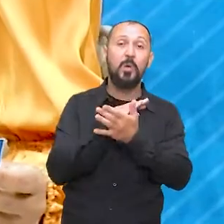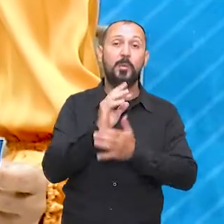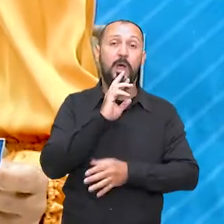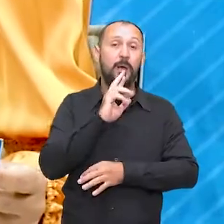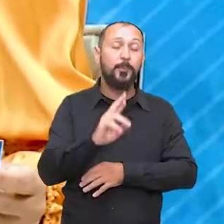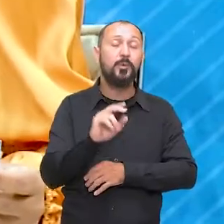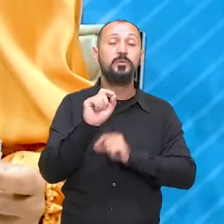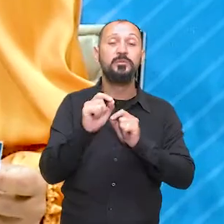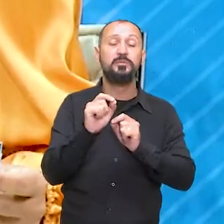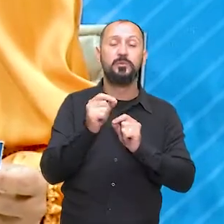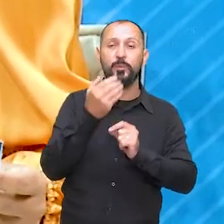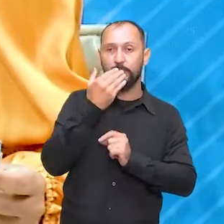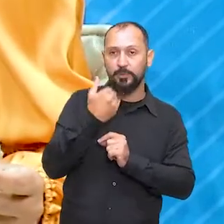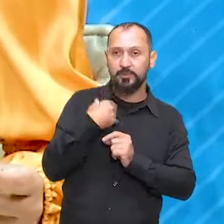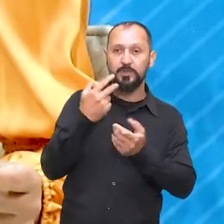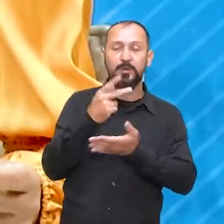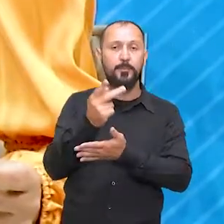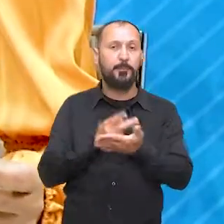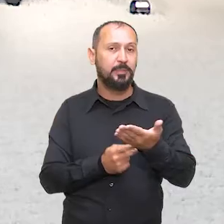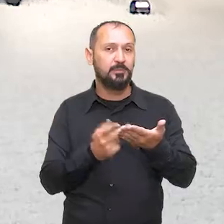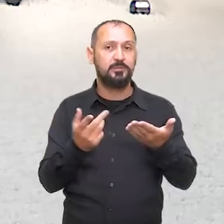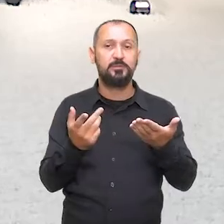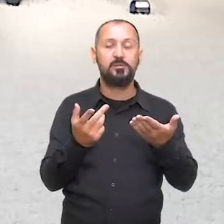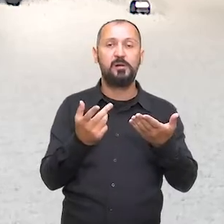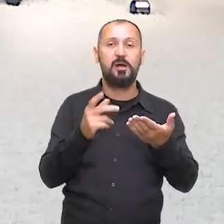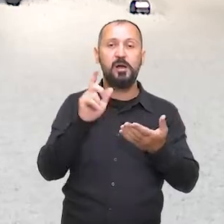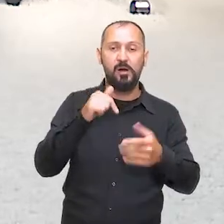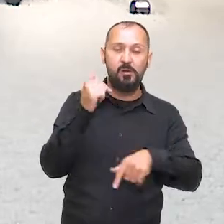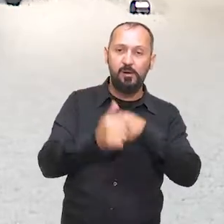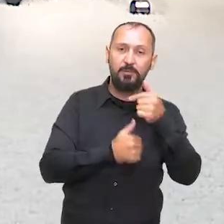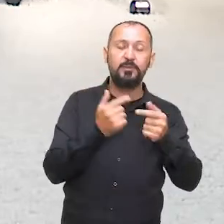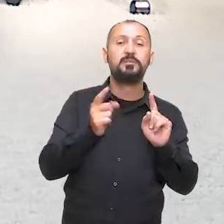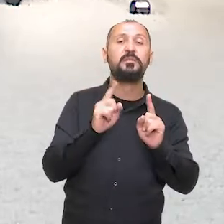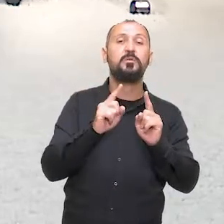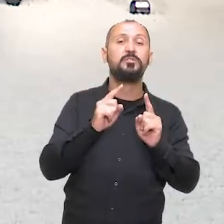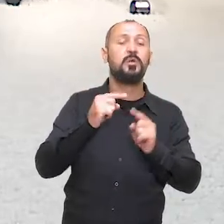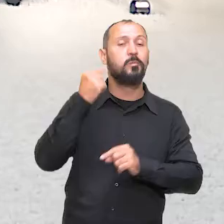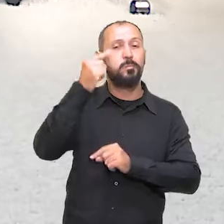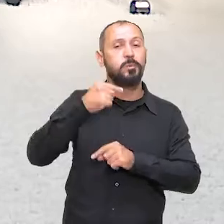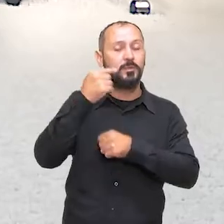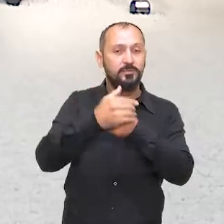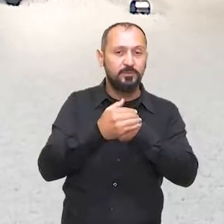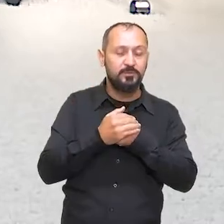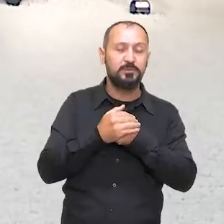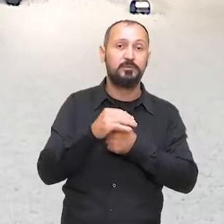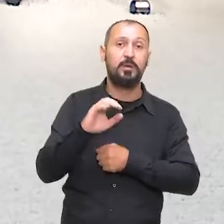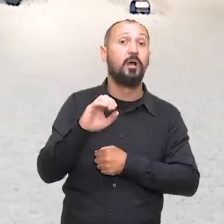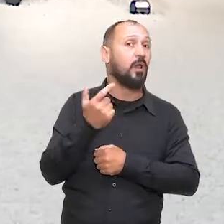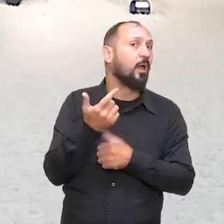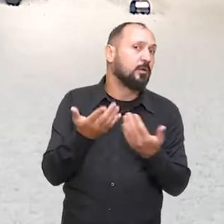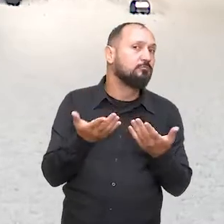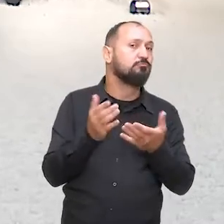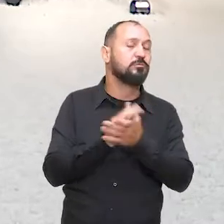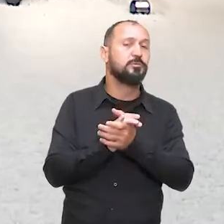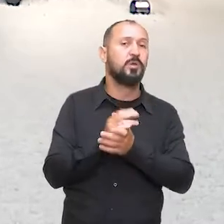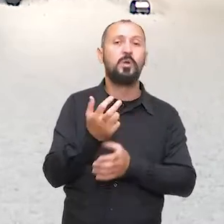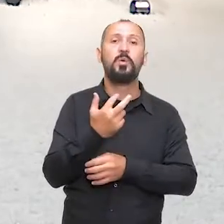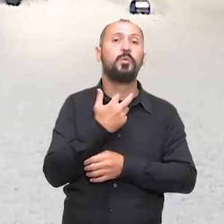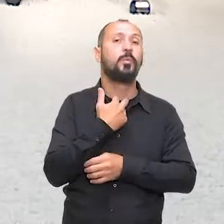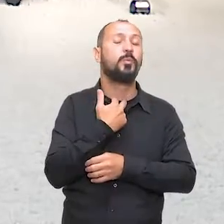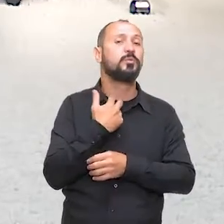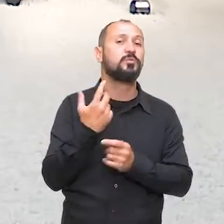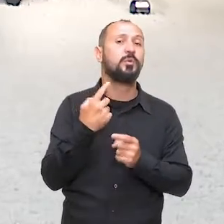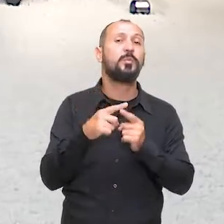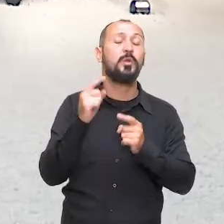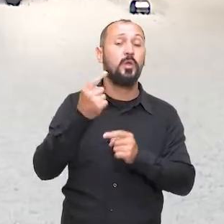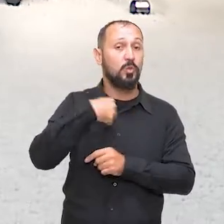dar alguma resposta daquela demanda, emitir pareceres. Esse é o trabalho, não de advogar, né? Claro. Até